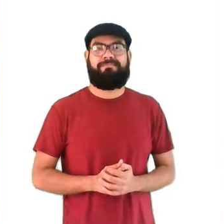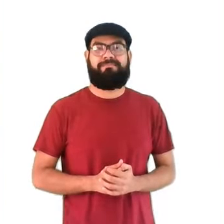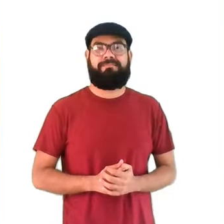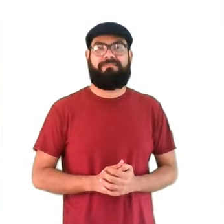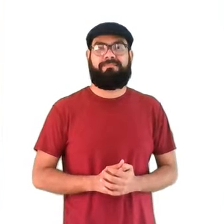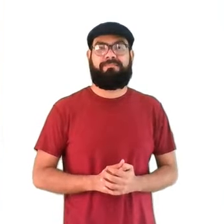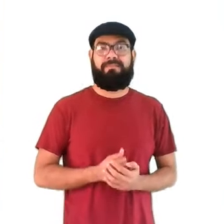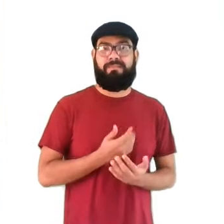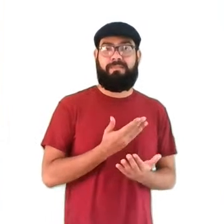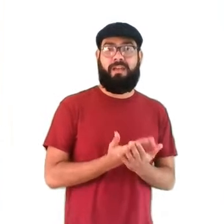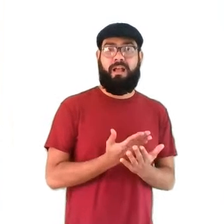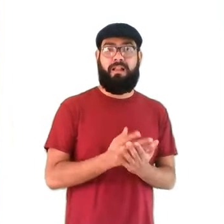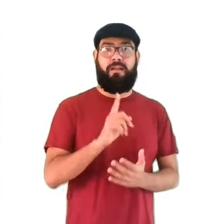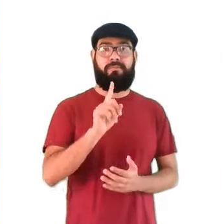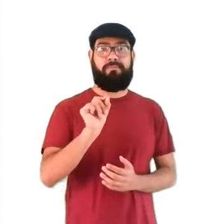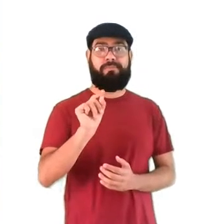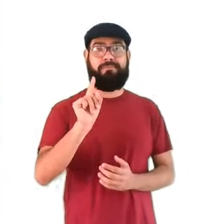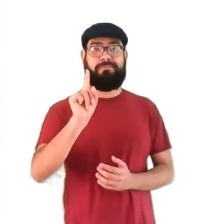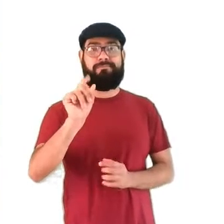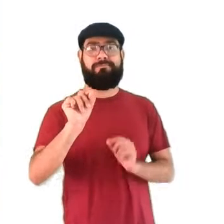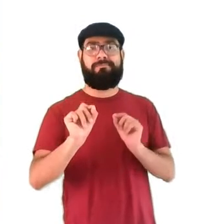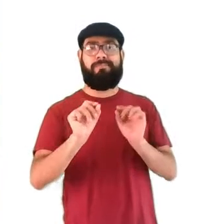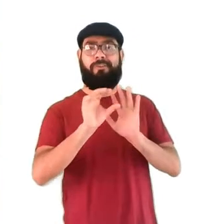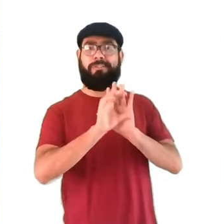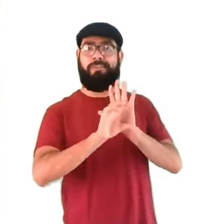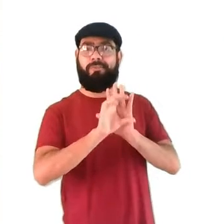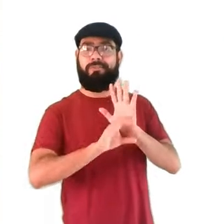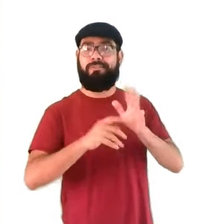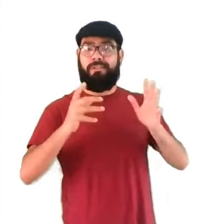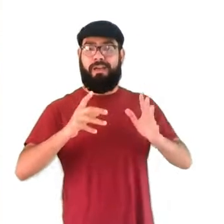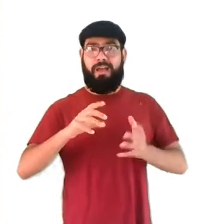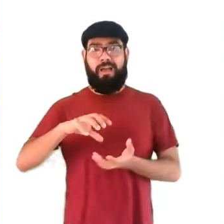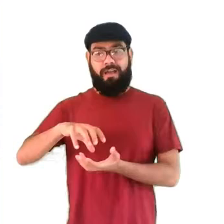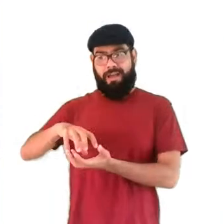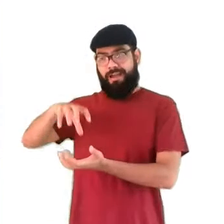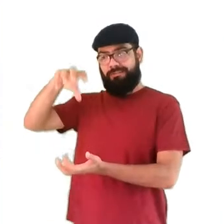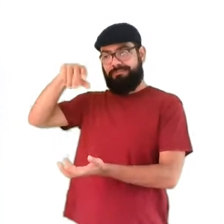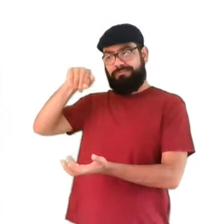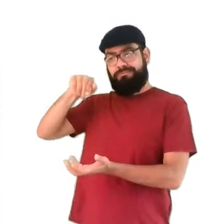Aula 1.1. Conteúdo. A fase adulta e suas características.